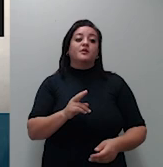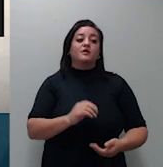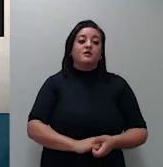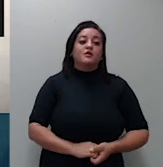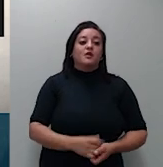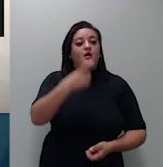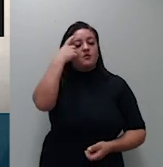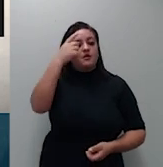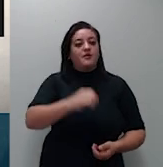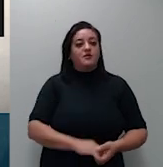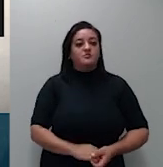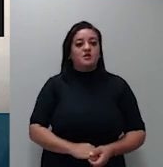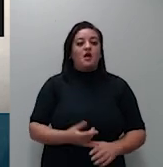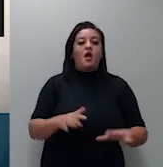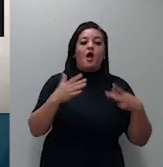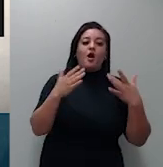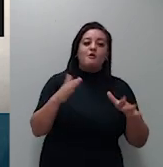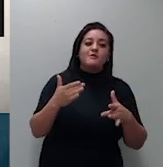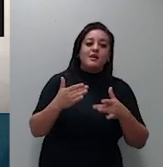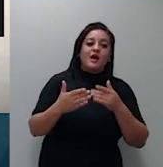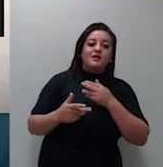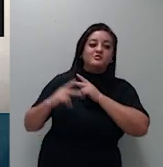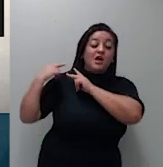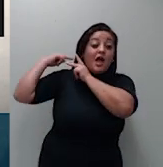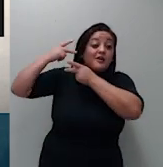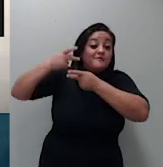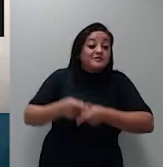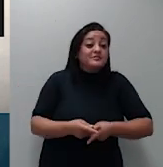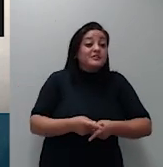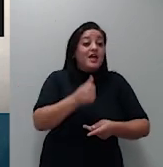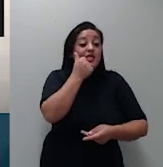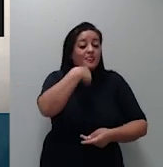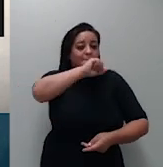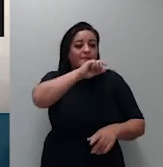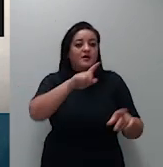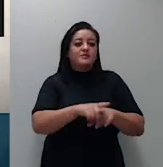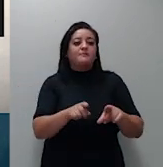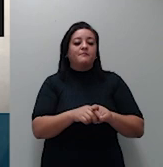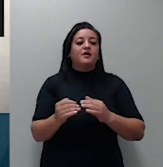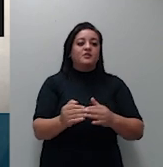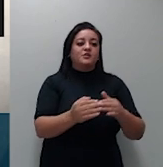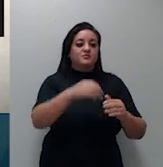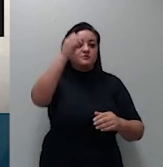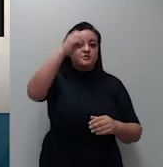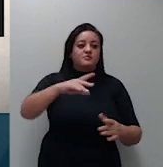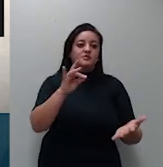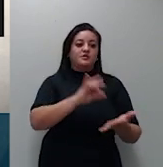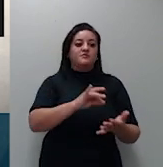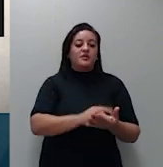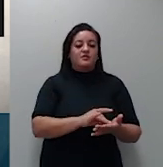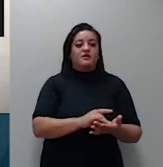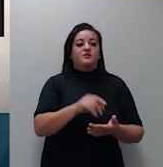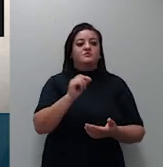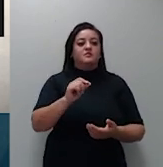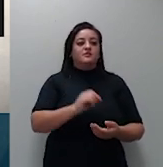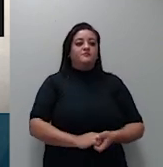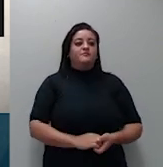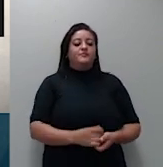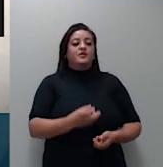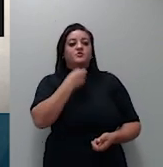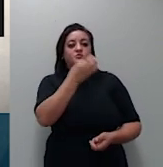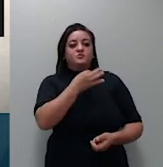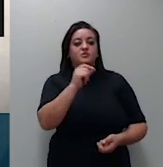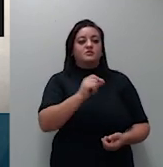homenagear a ancestralidade materna Inclusive a luz do princípio da Verdade real e ele sustenta que não é motivo